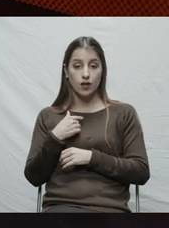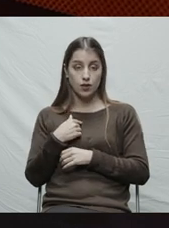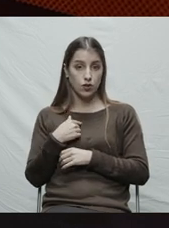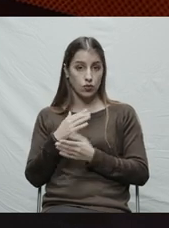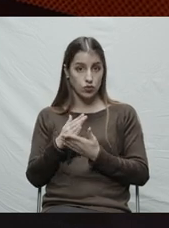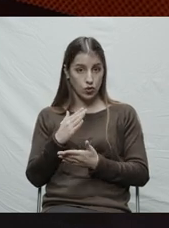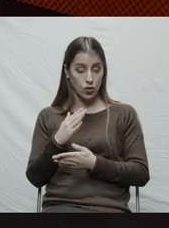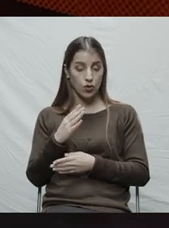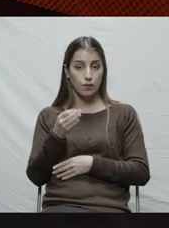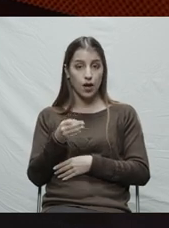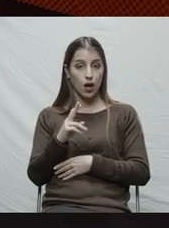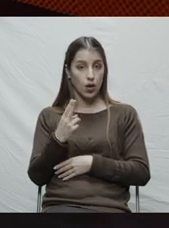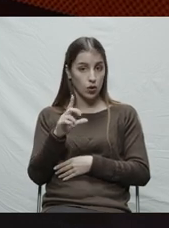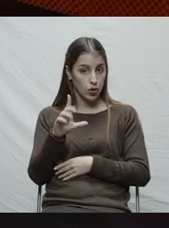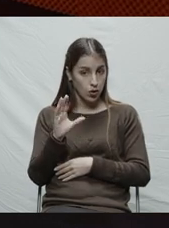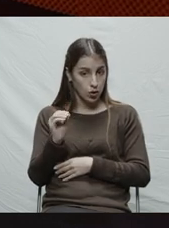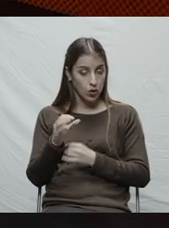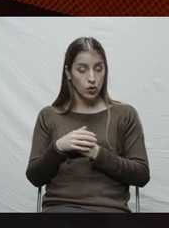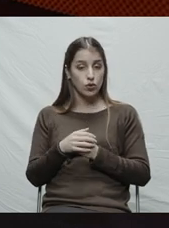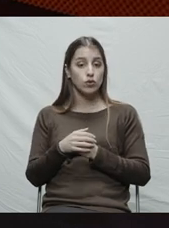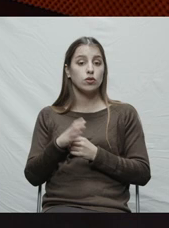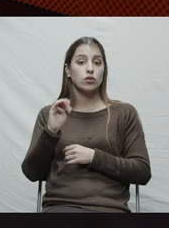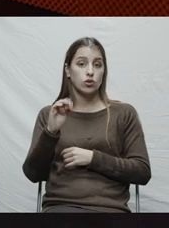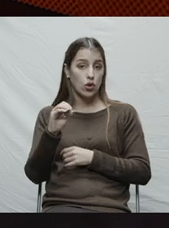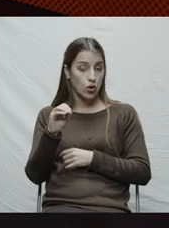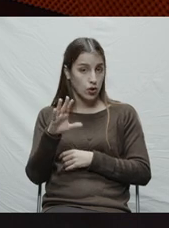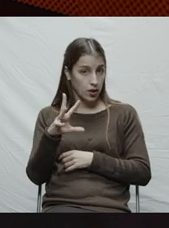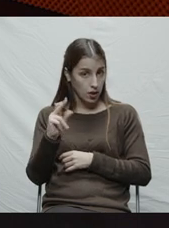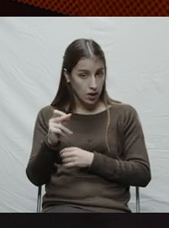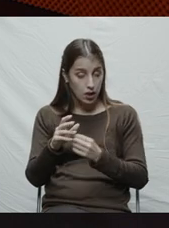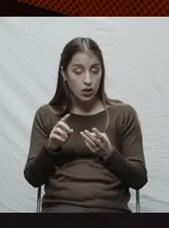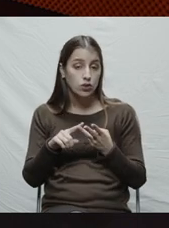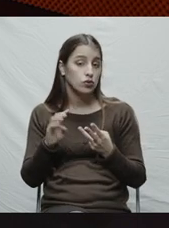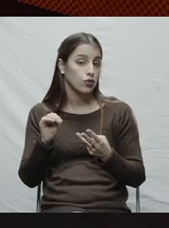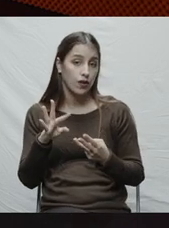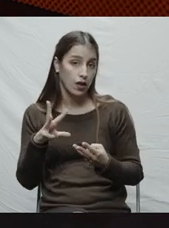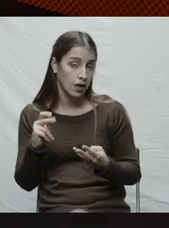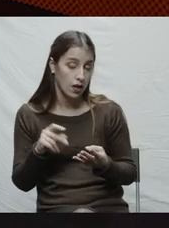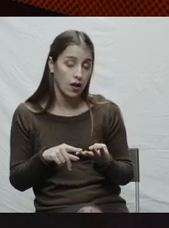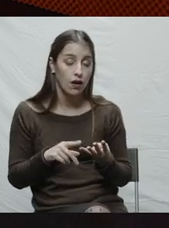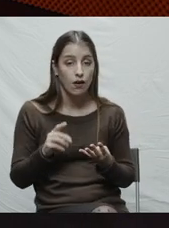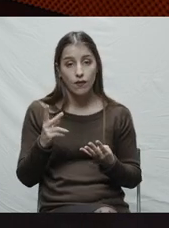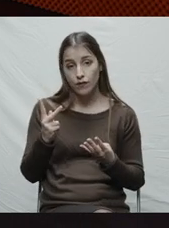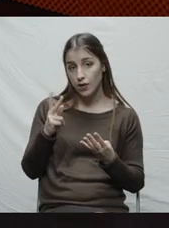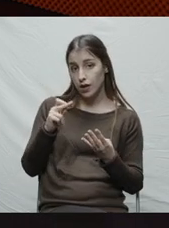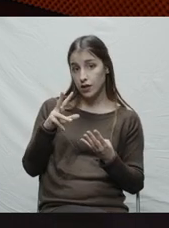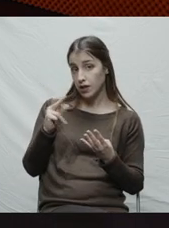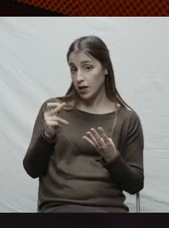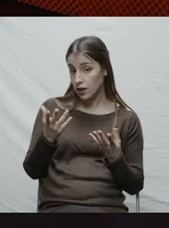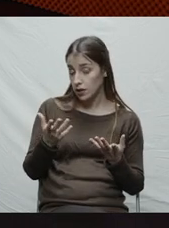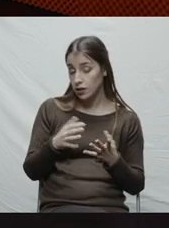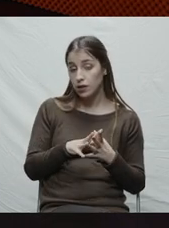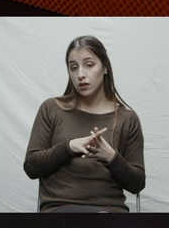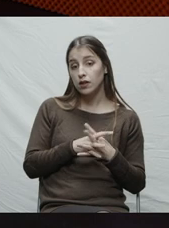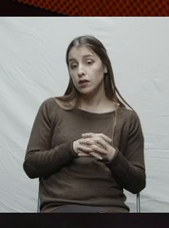Paulo Henrique, com a Olga Roriz, com a Sónia Batista também, a Sofia Gonçalves, na altura, a Vânia, fizemos as raios de truque, não sei se